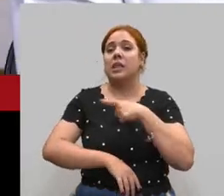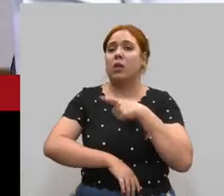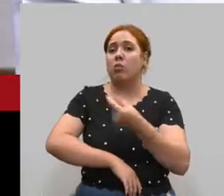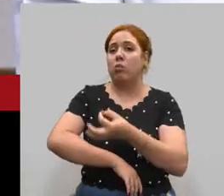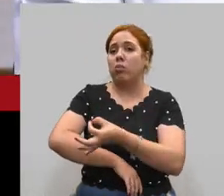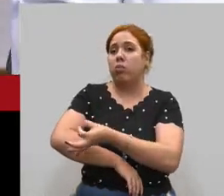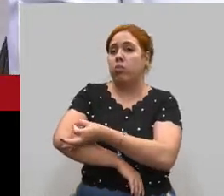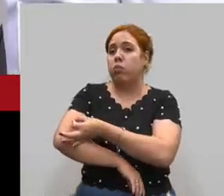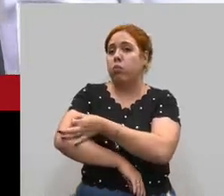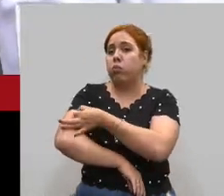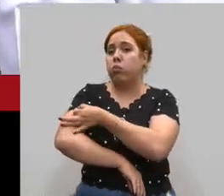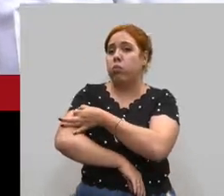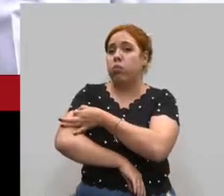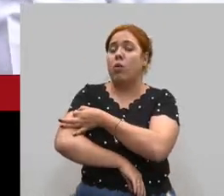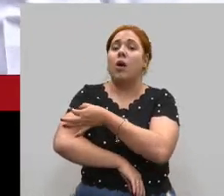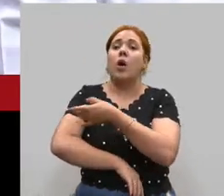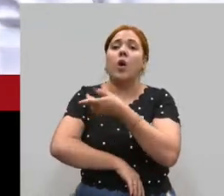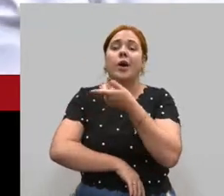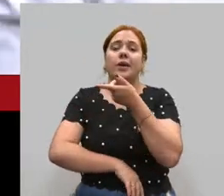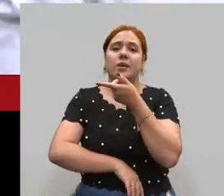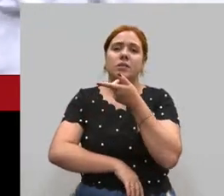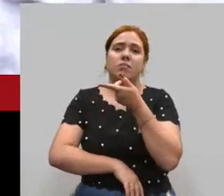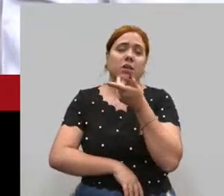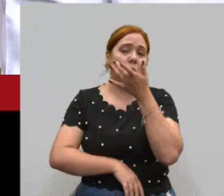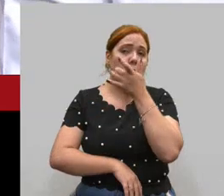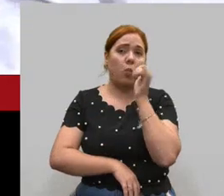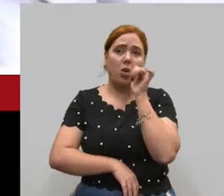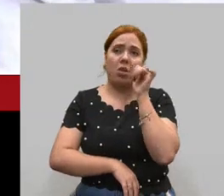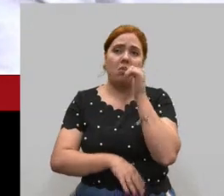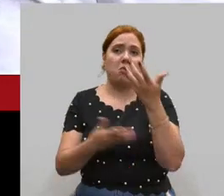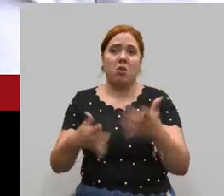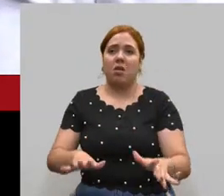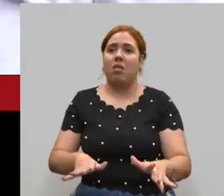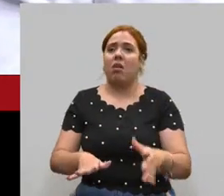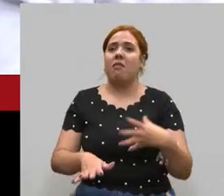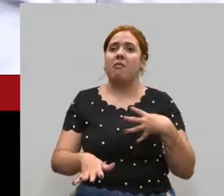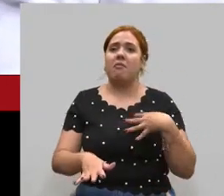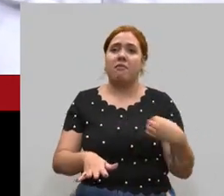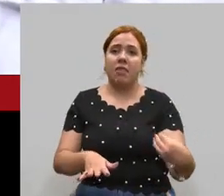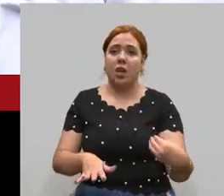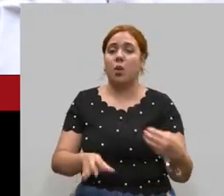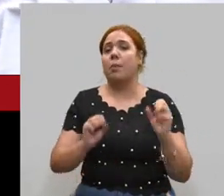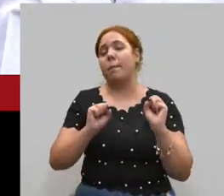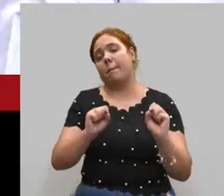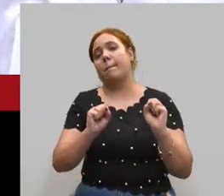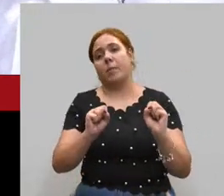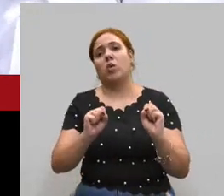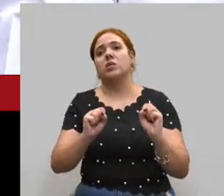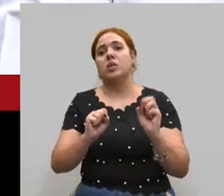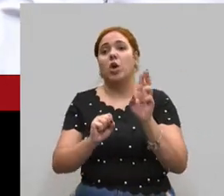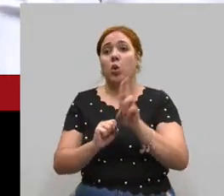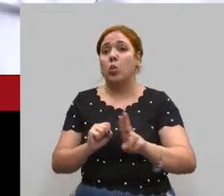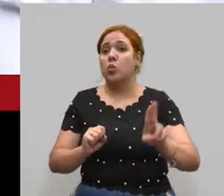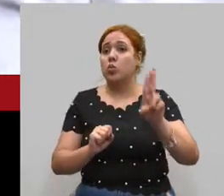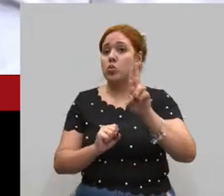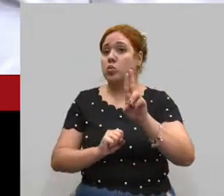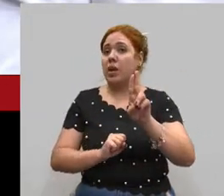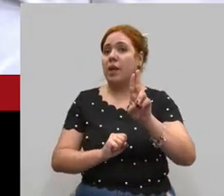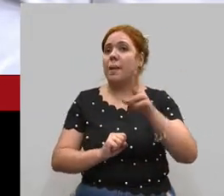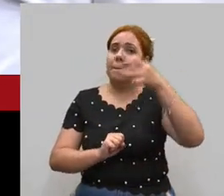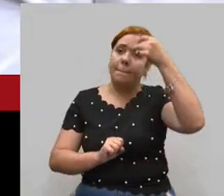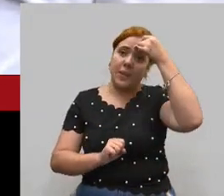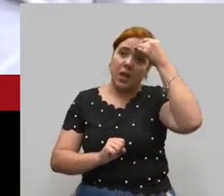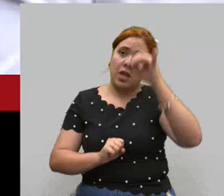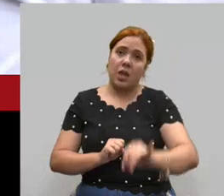durante TR anos as mulheres que não desejam ter filhos já T aí eh essa forma de evitar as